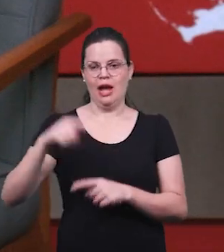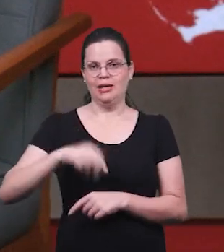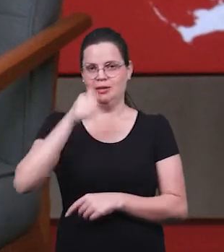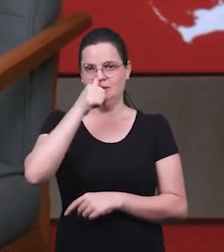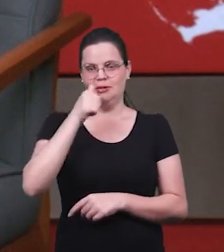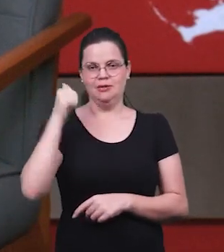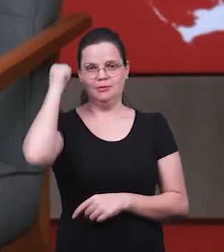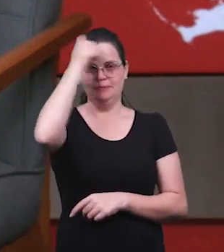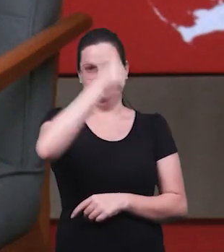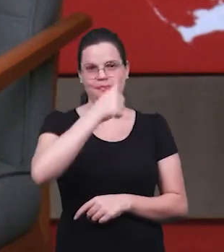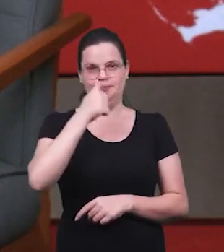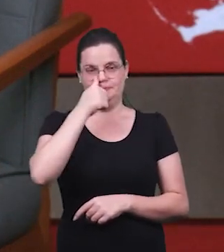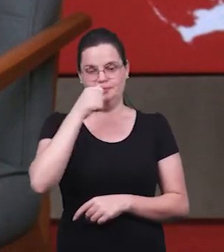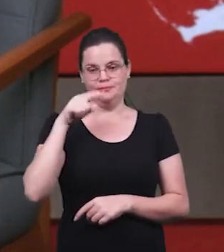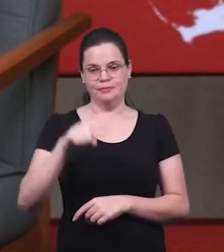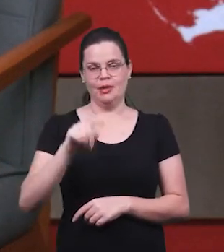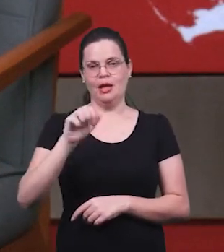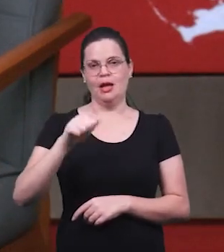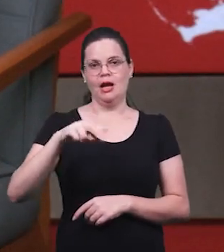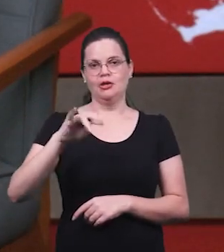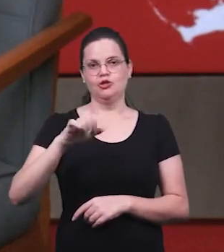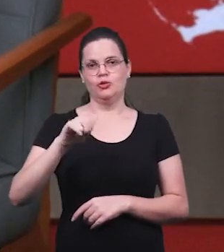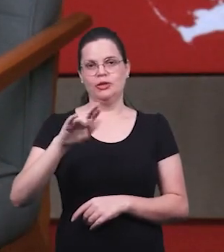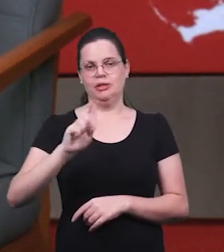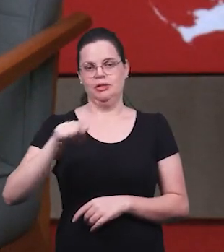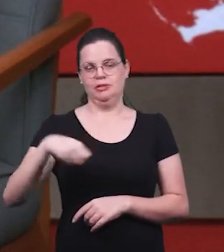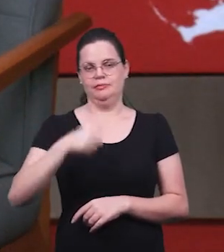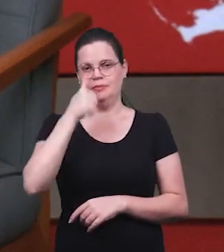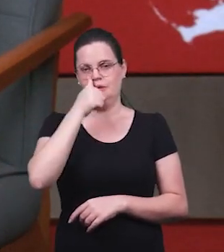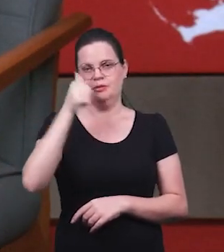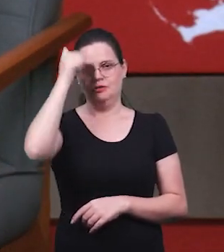Antioquia, ele faz uma parada mais